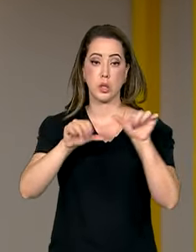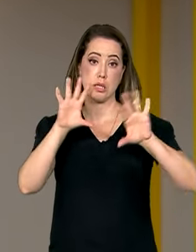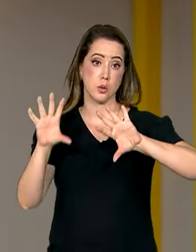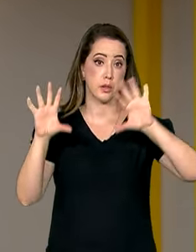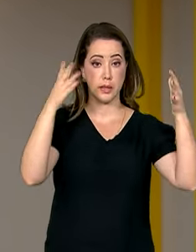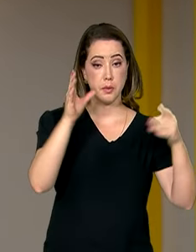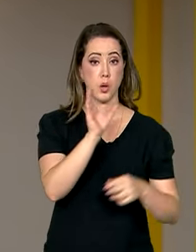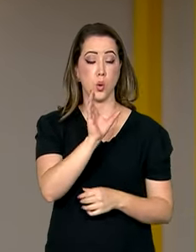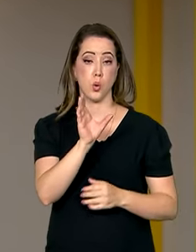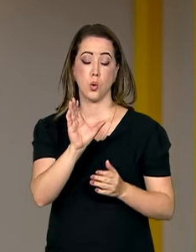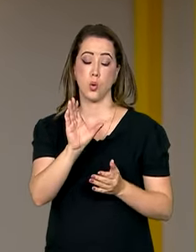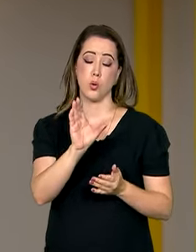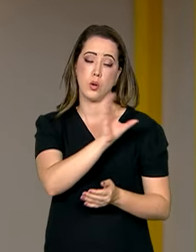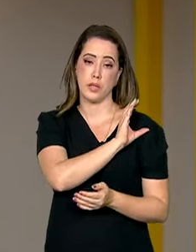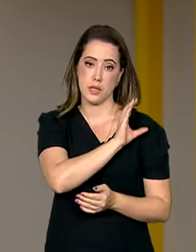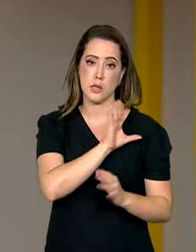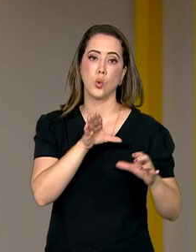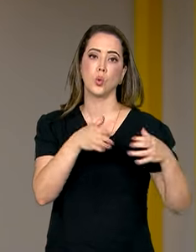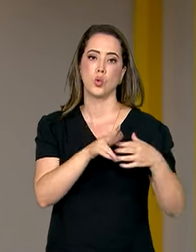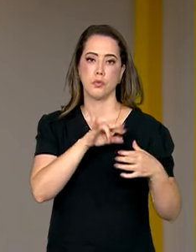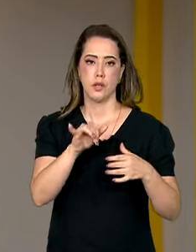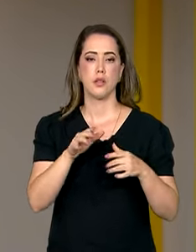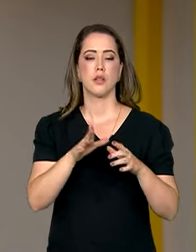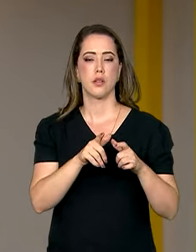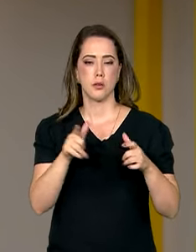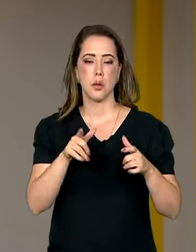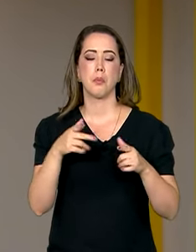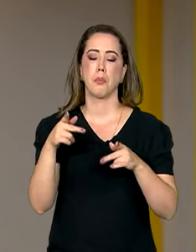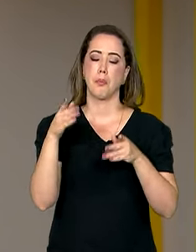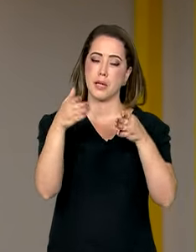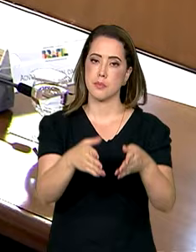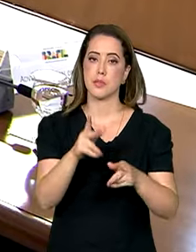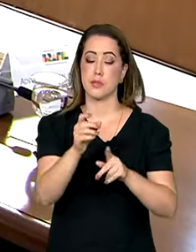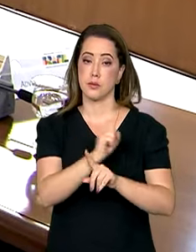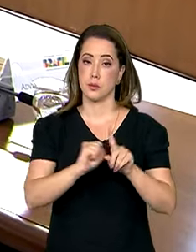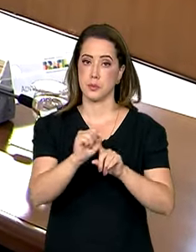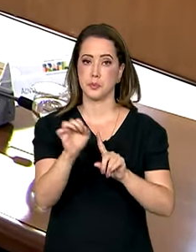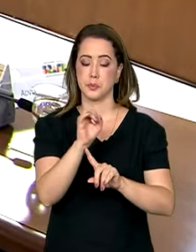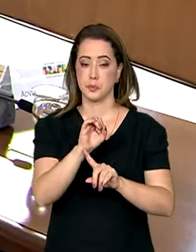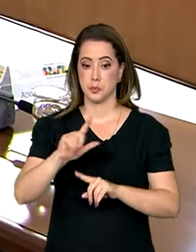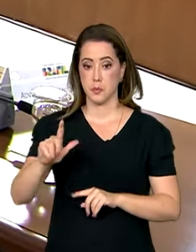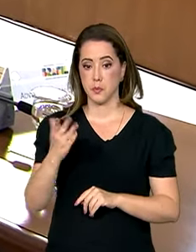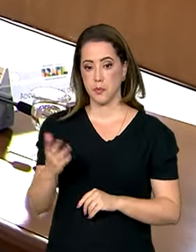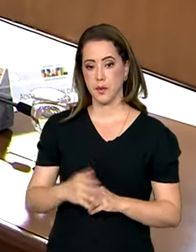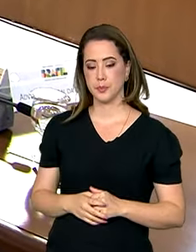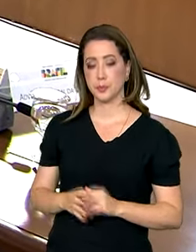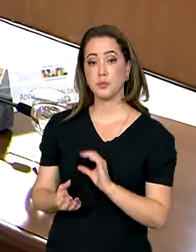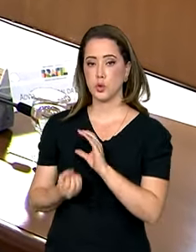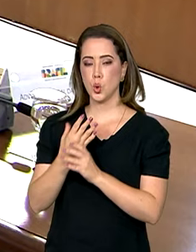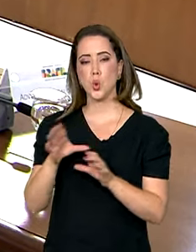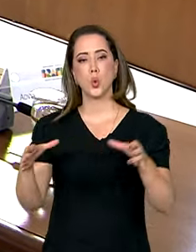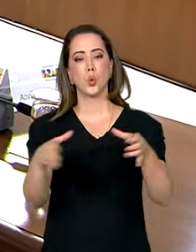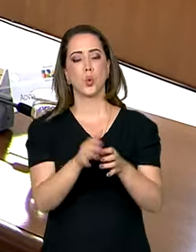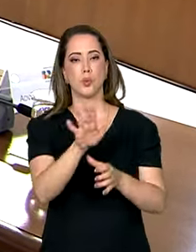coordenação do bloco vai contar com Ampla participação da sociedade civil ao instalar a comissão